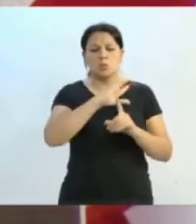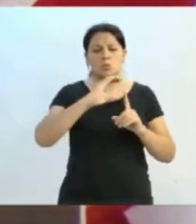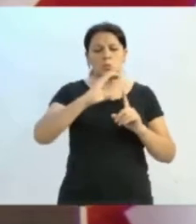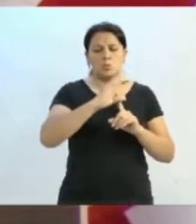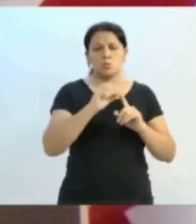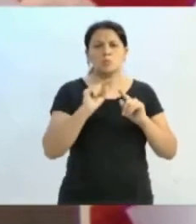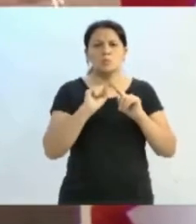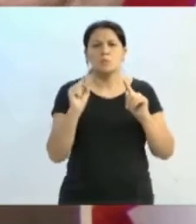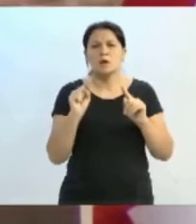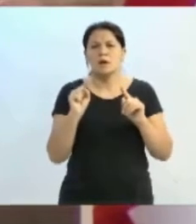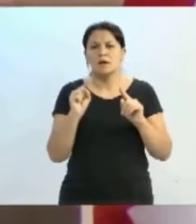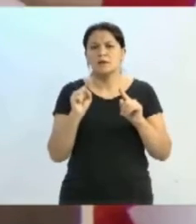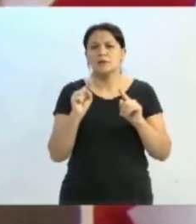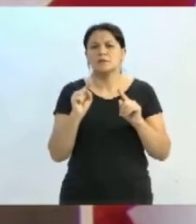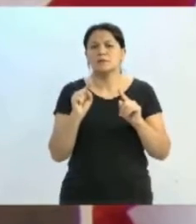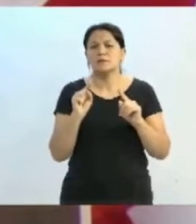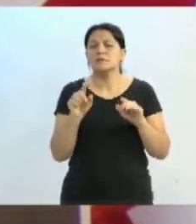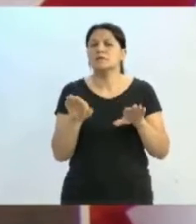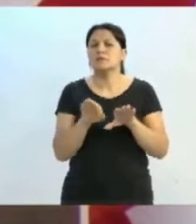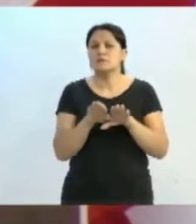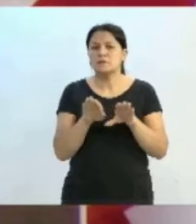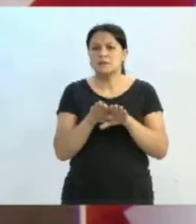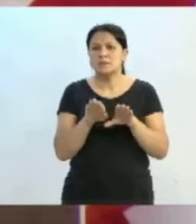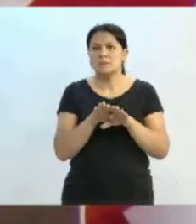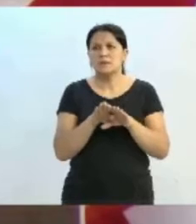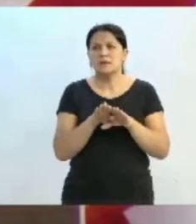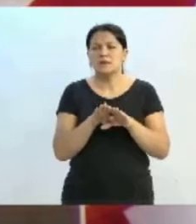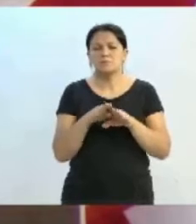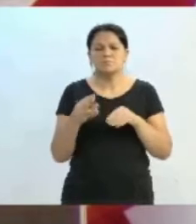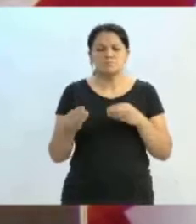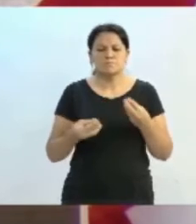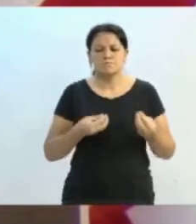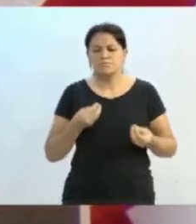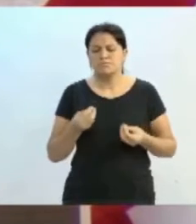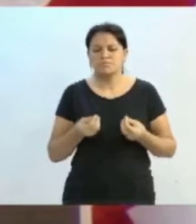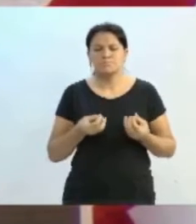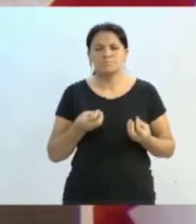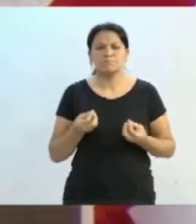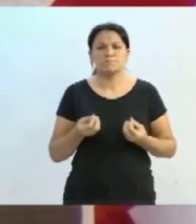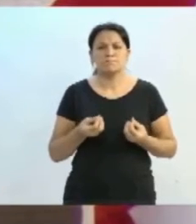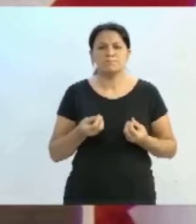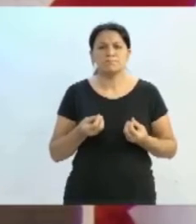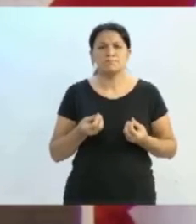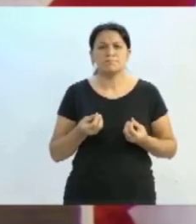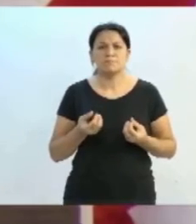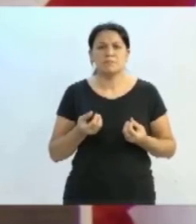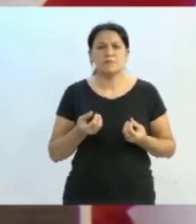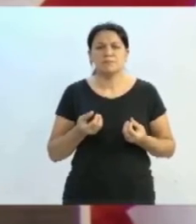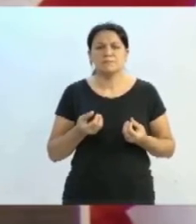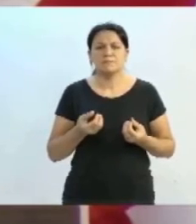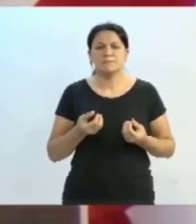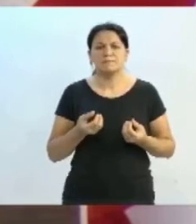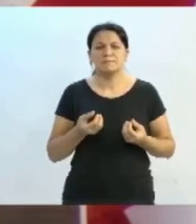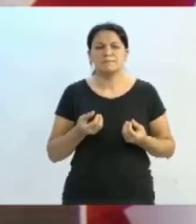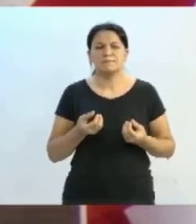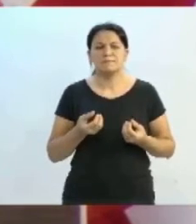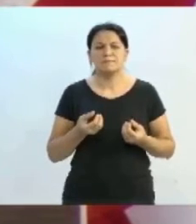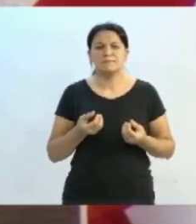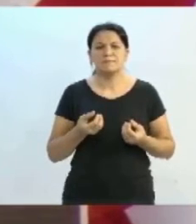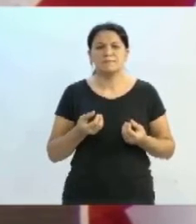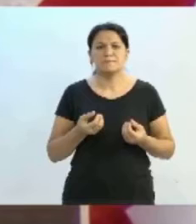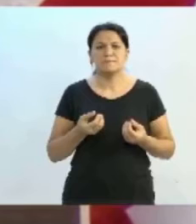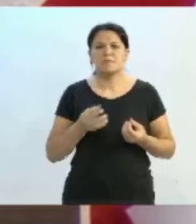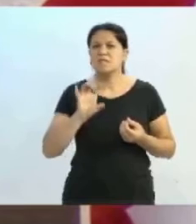mas está não está só se não está só é só inserida em dentro do